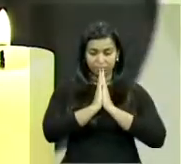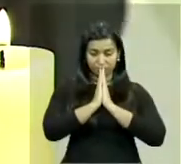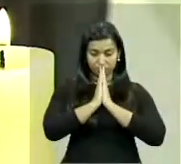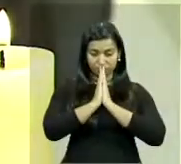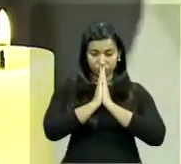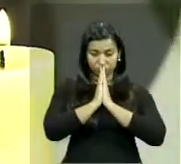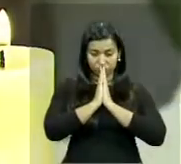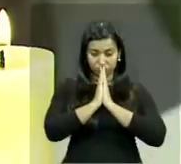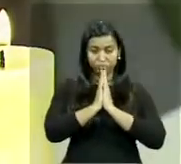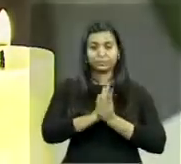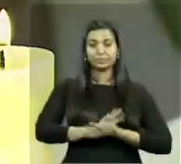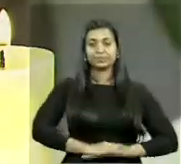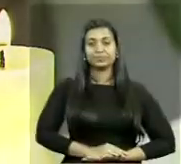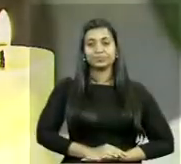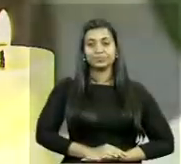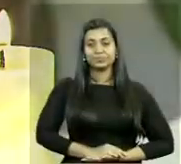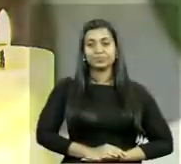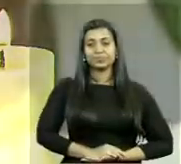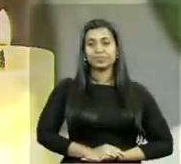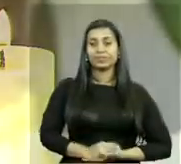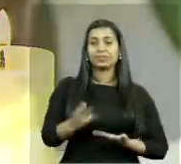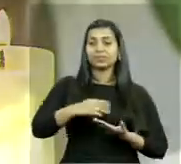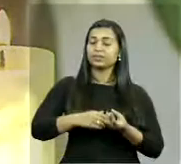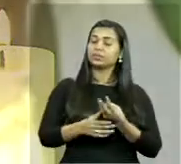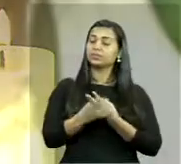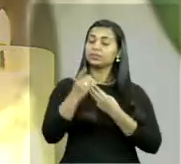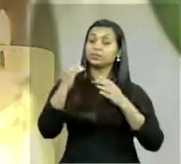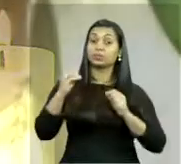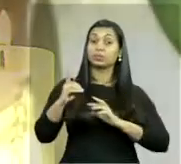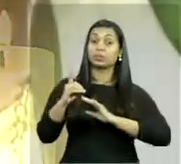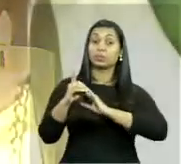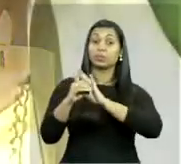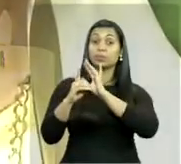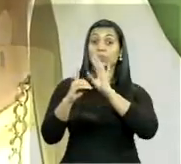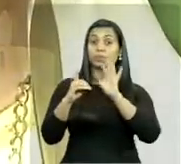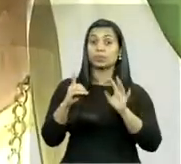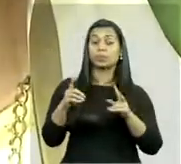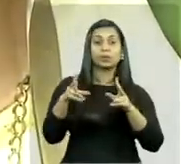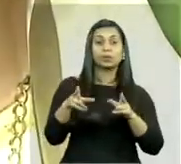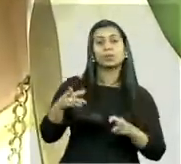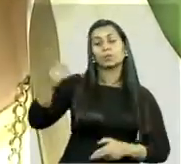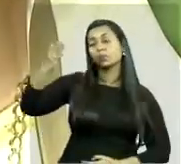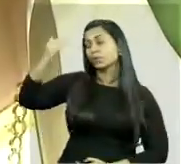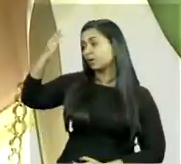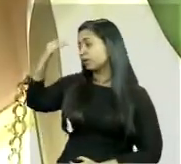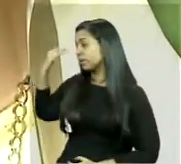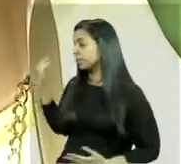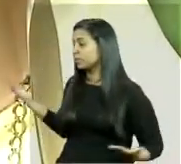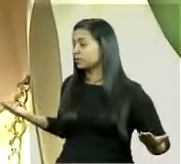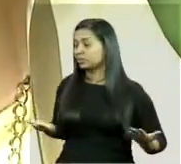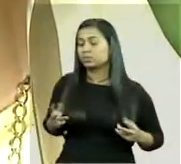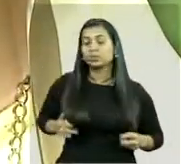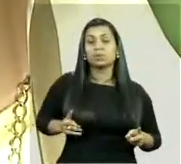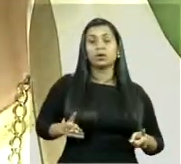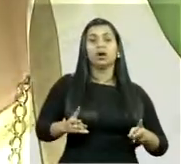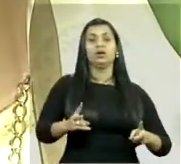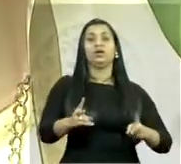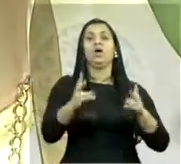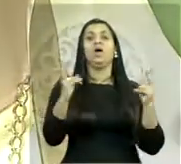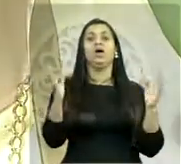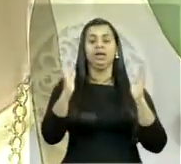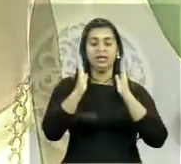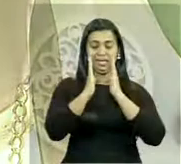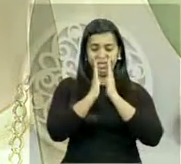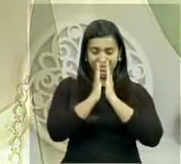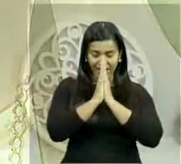e na hora de nossa morte. Amém. Glória ao Pai, ao Filho e ao Espírito Santo, como era